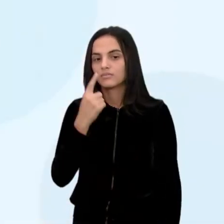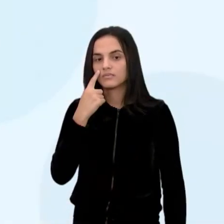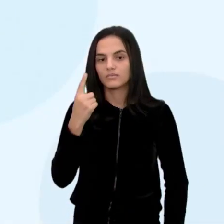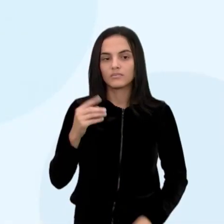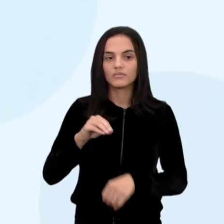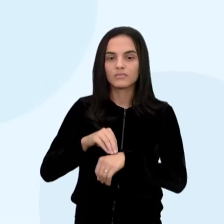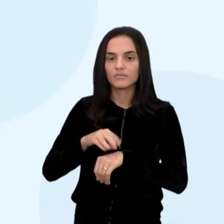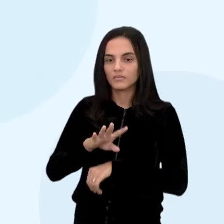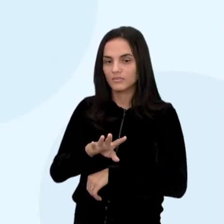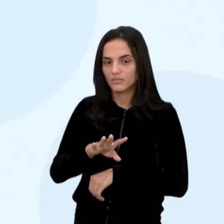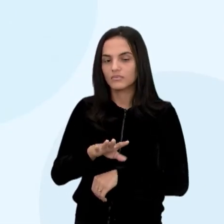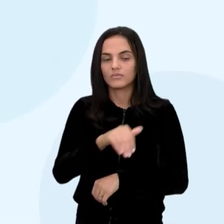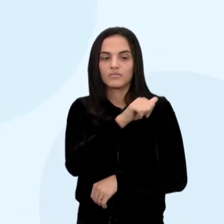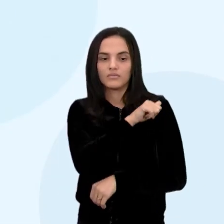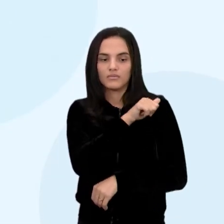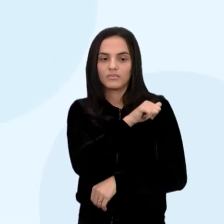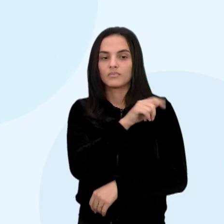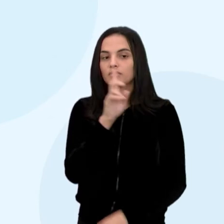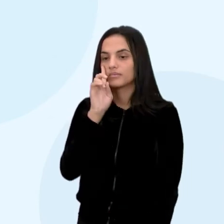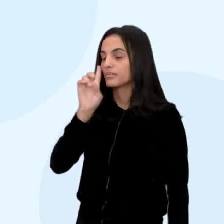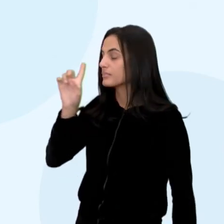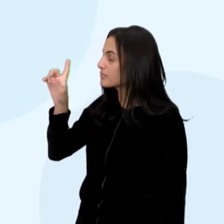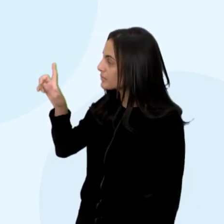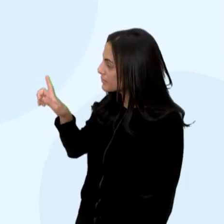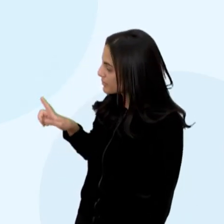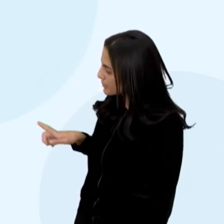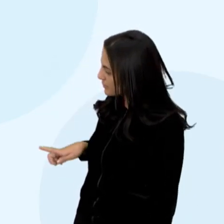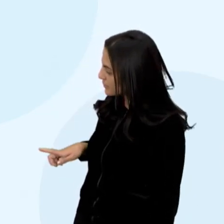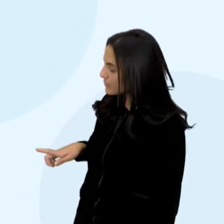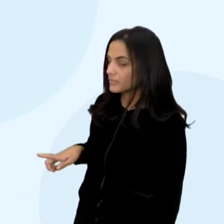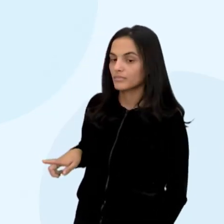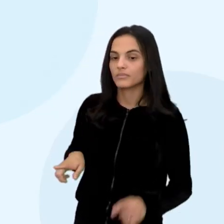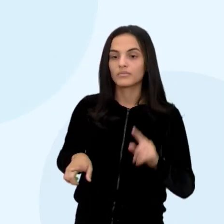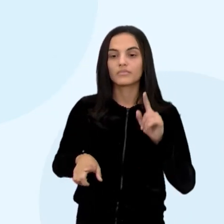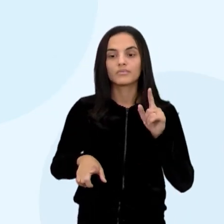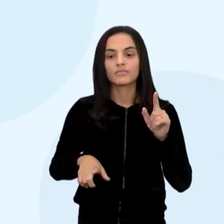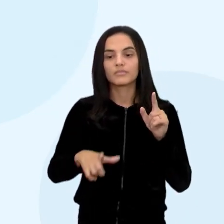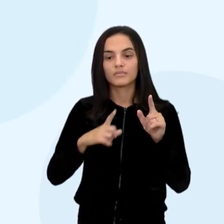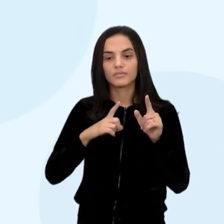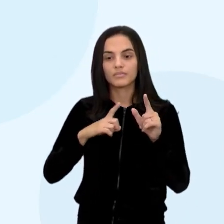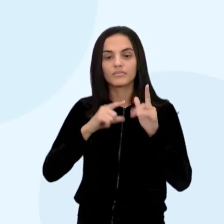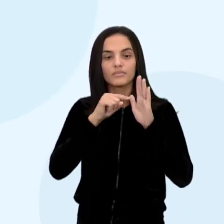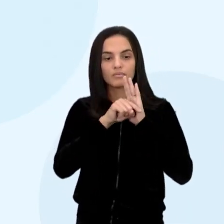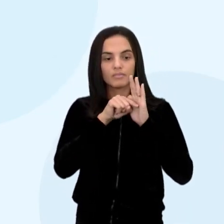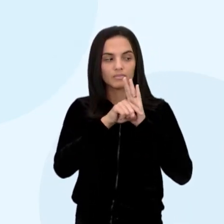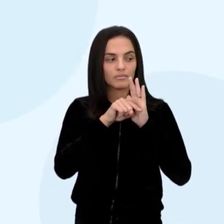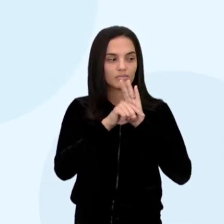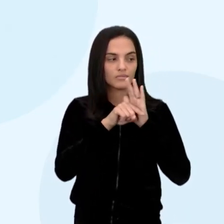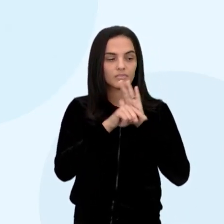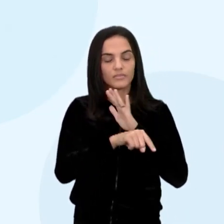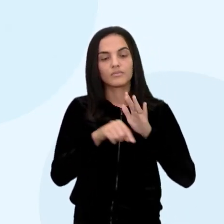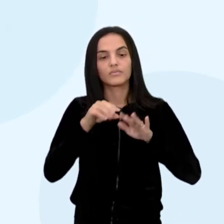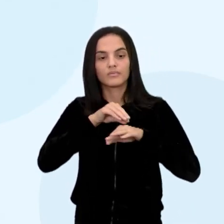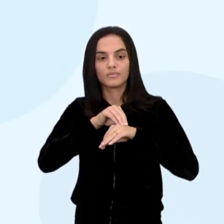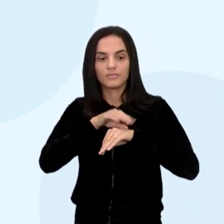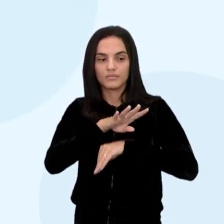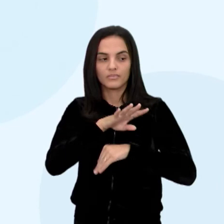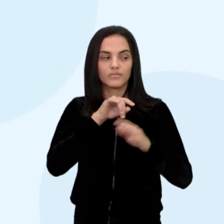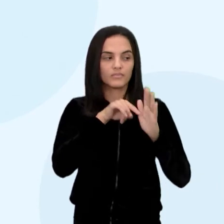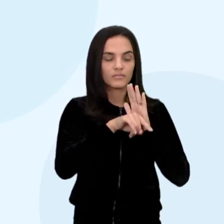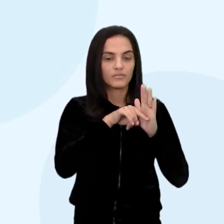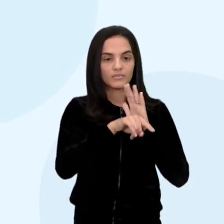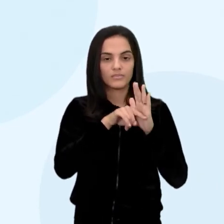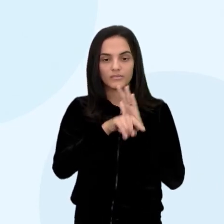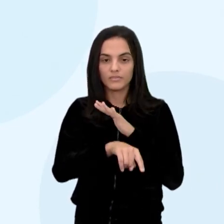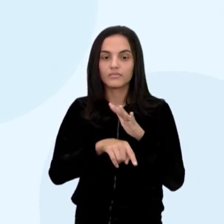aí para o aluno, tá certo? E aí vocês têm lá uma pesquisa, né? Recomendamos aí uma pesquisa